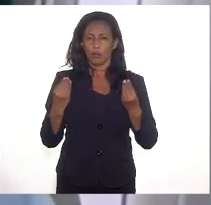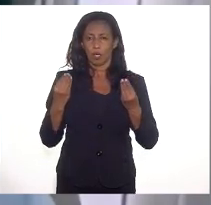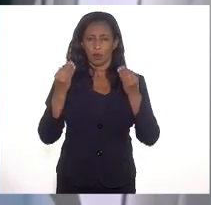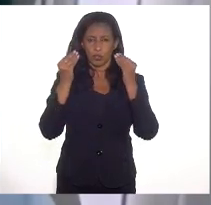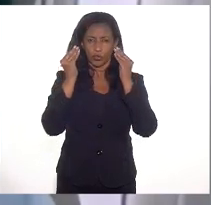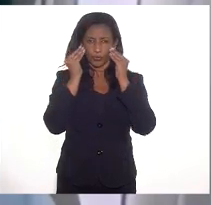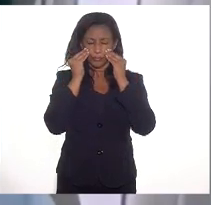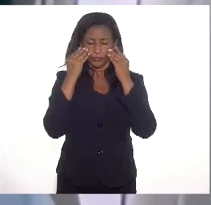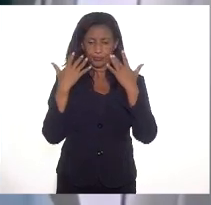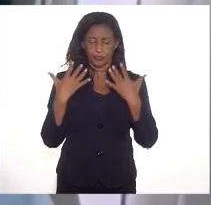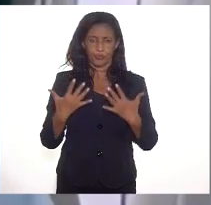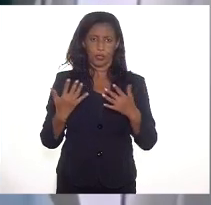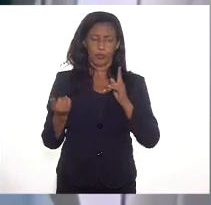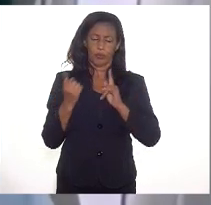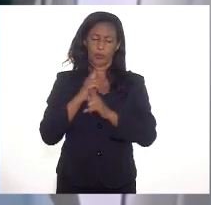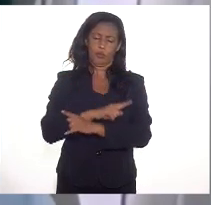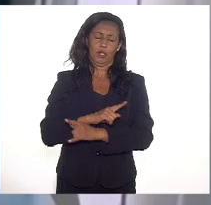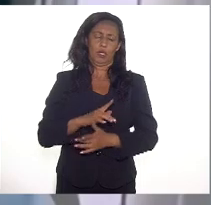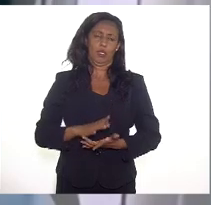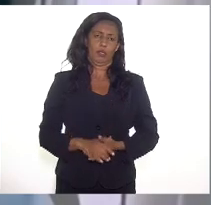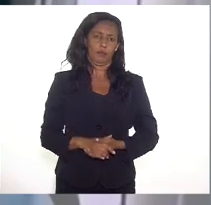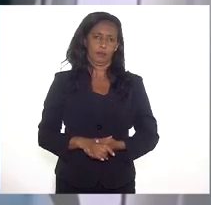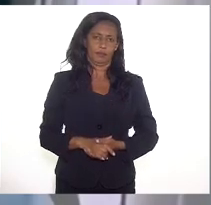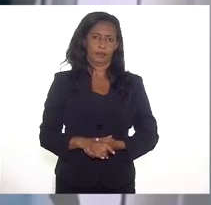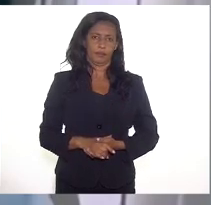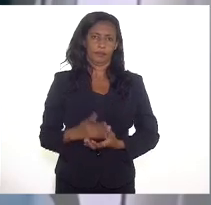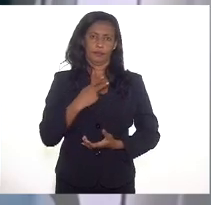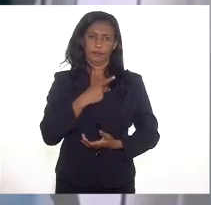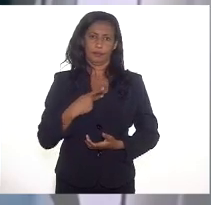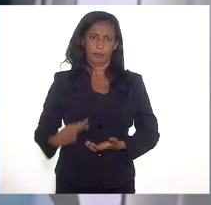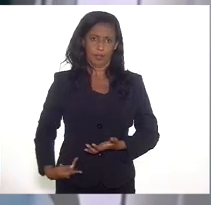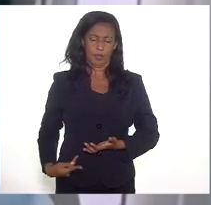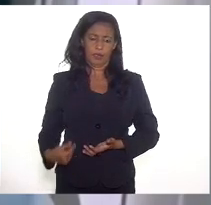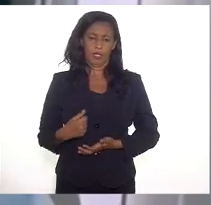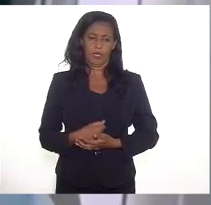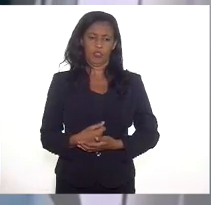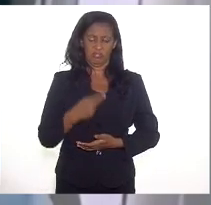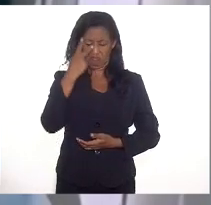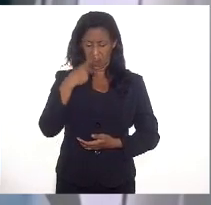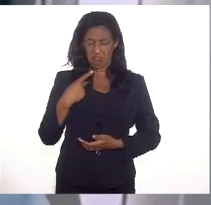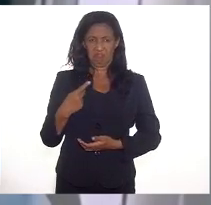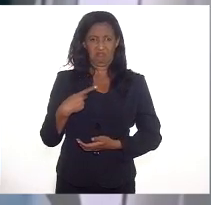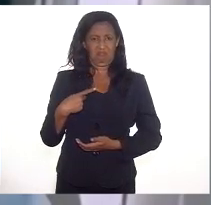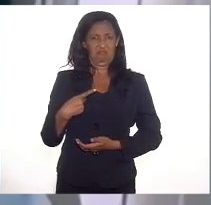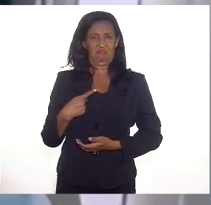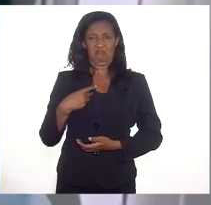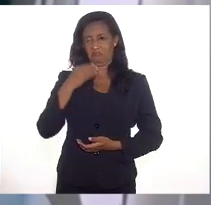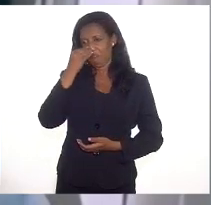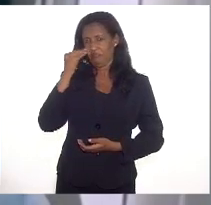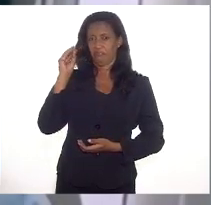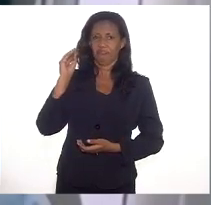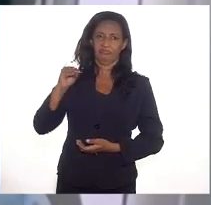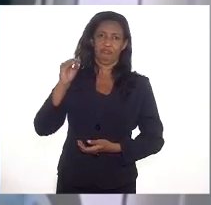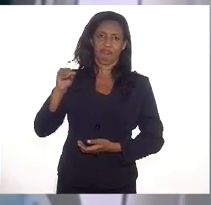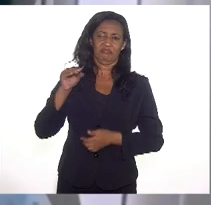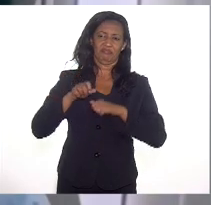foi o contrário disso. O presidente da República, ele mesmo, fez pouco caso da pandemia,